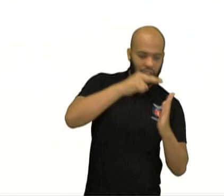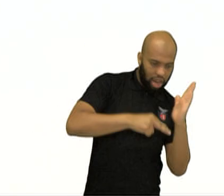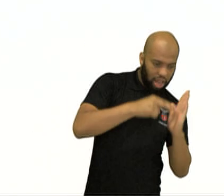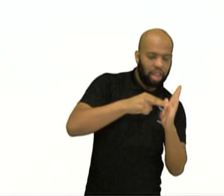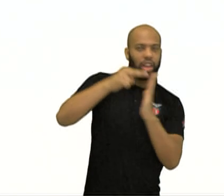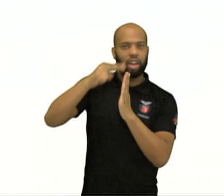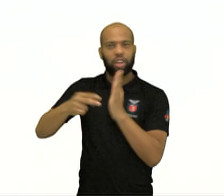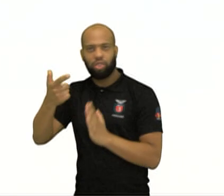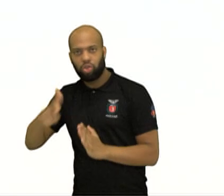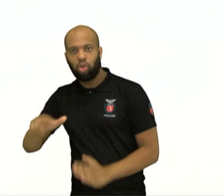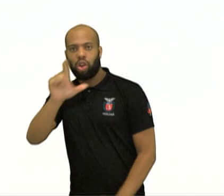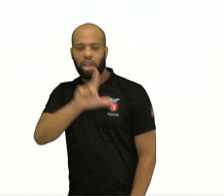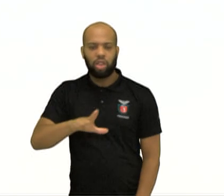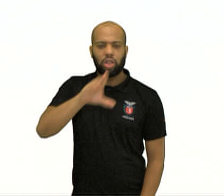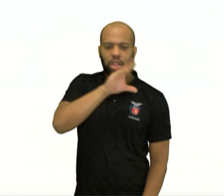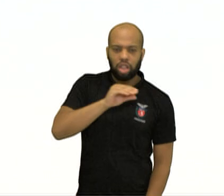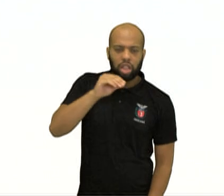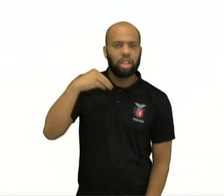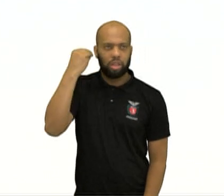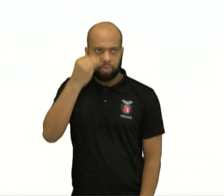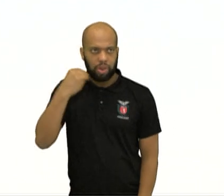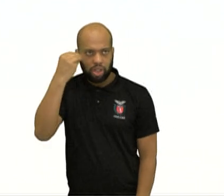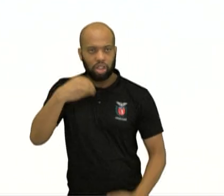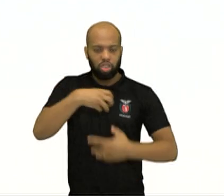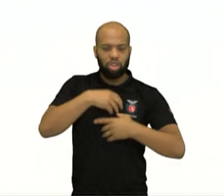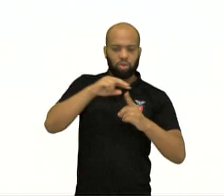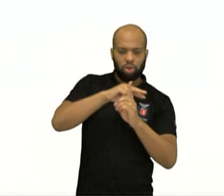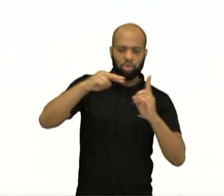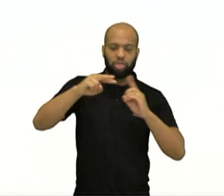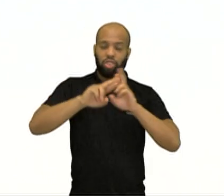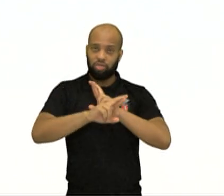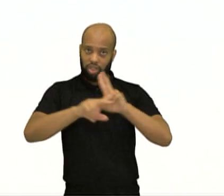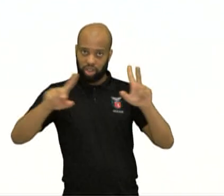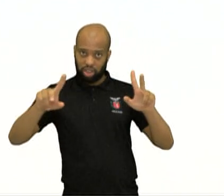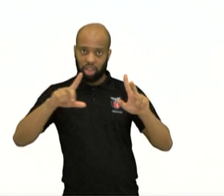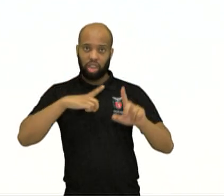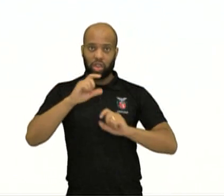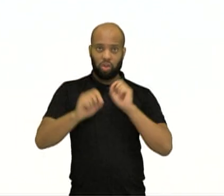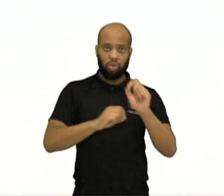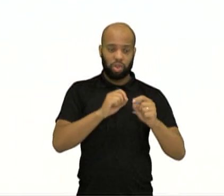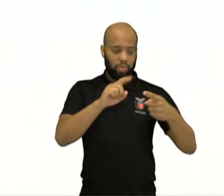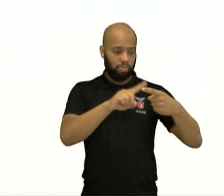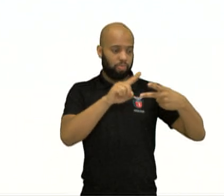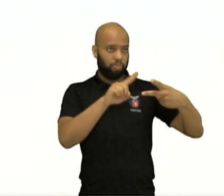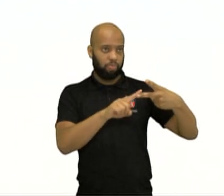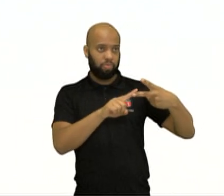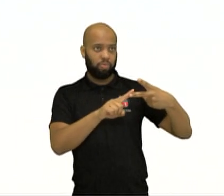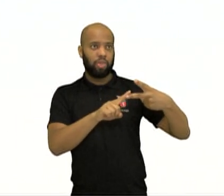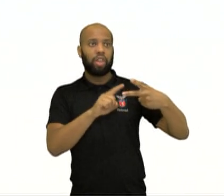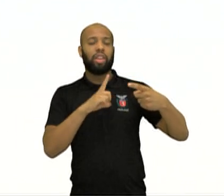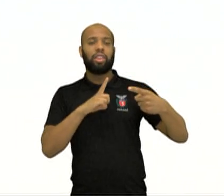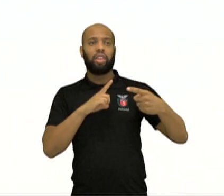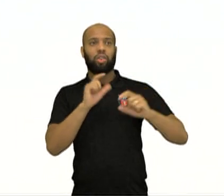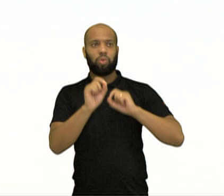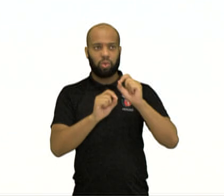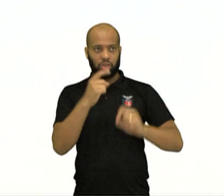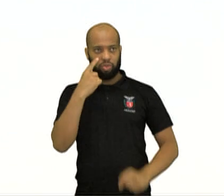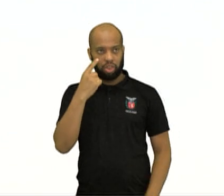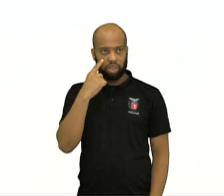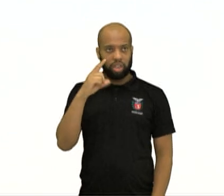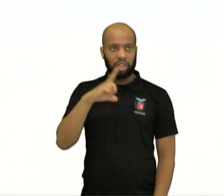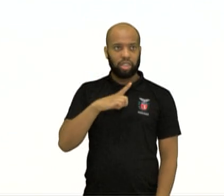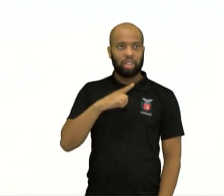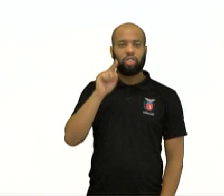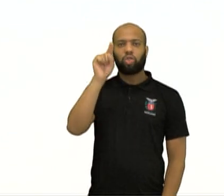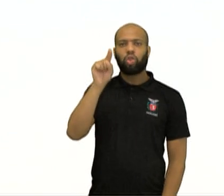sobre literatura oral e experimentação multissemiótica. Os dois pontos, aqui ó, dois pontinhos, foram